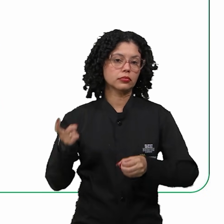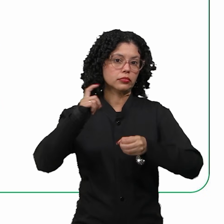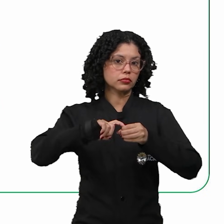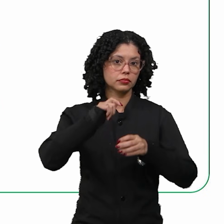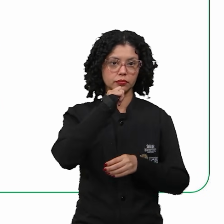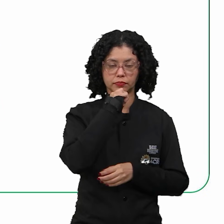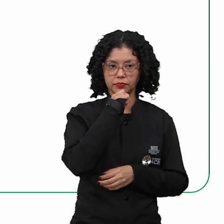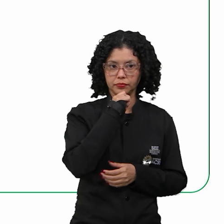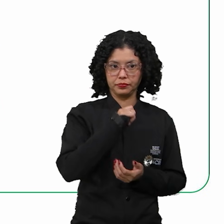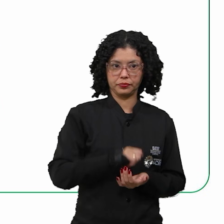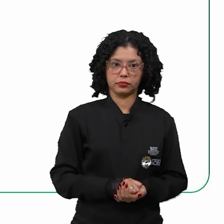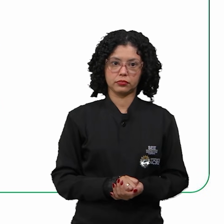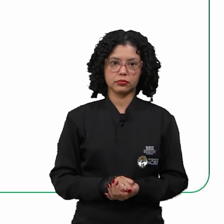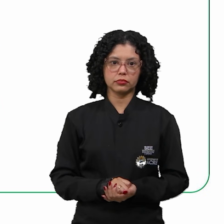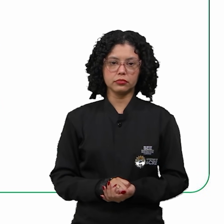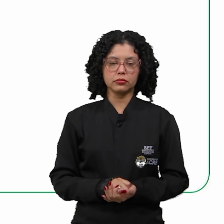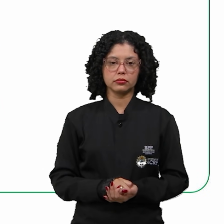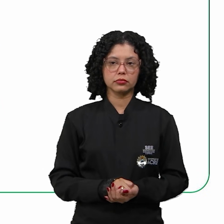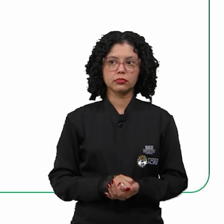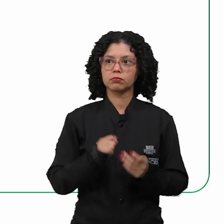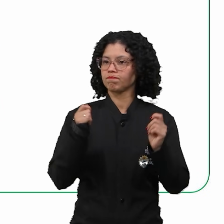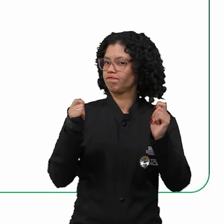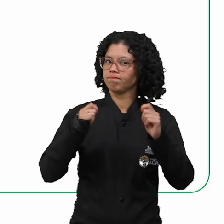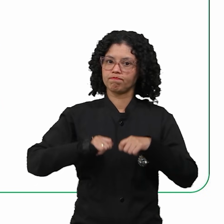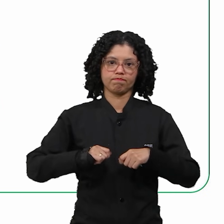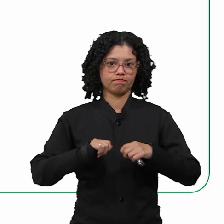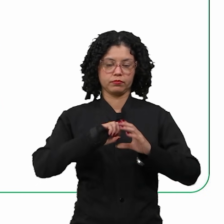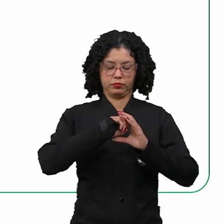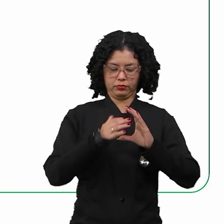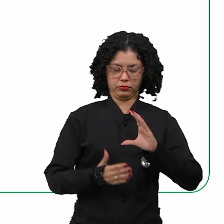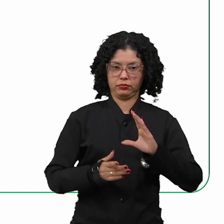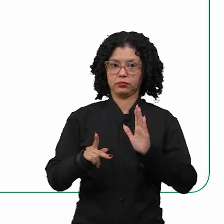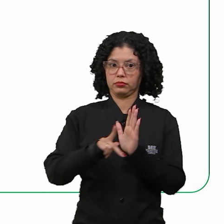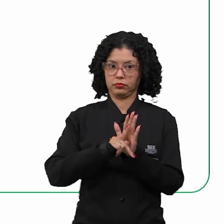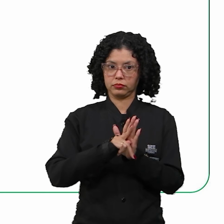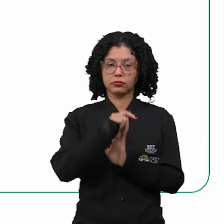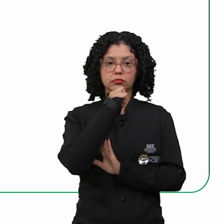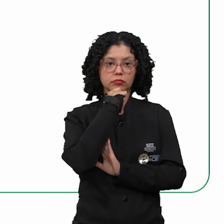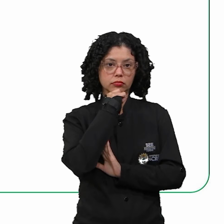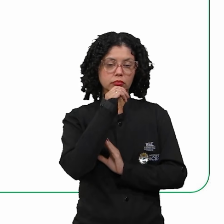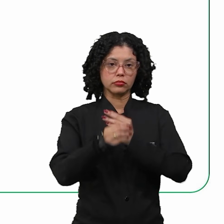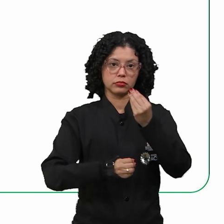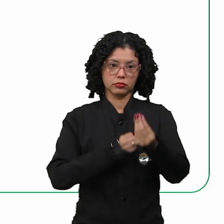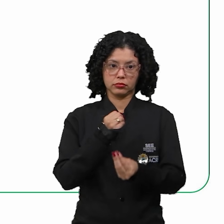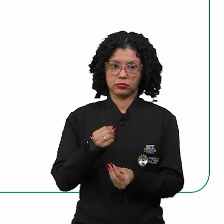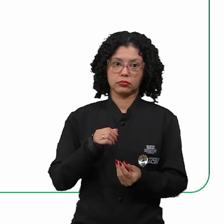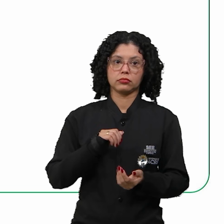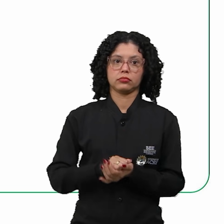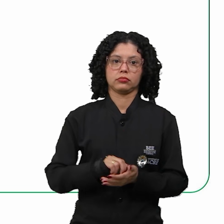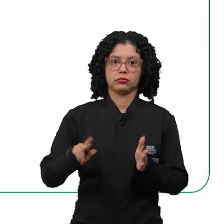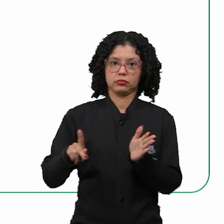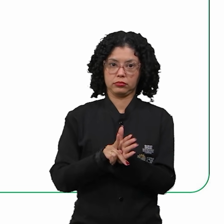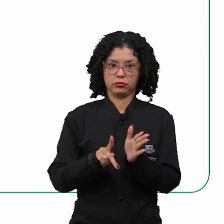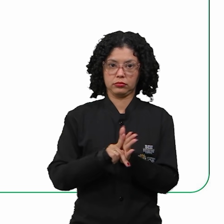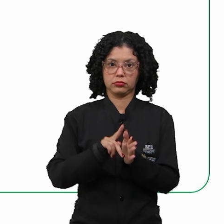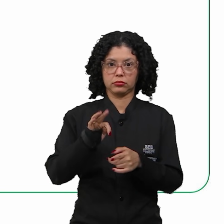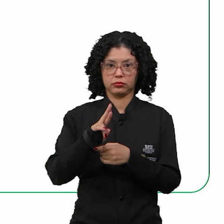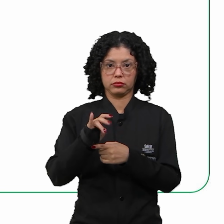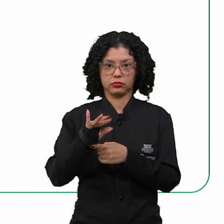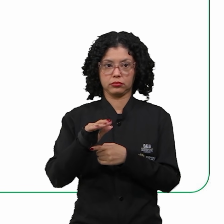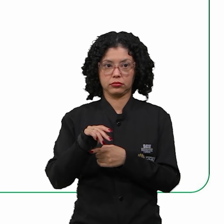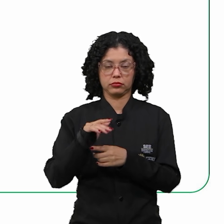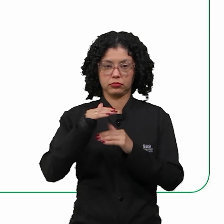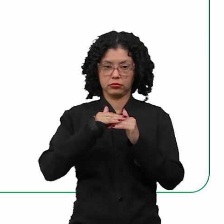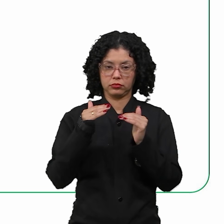Voltando, não possuem todas as características dos poliedros, como arestas bem definidas em todas as